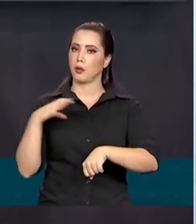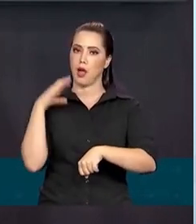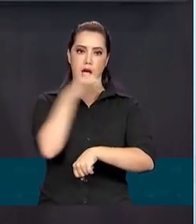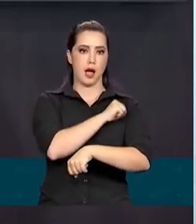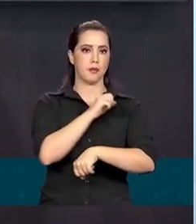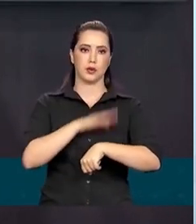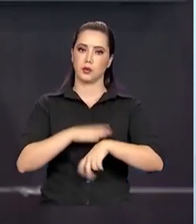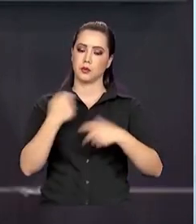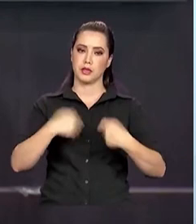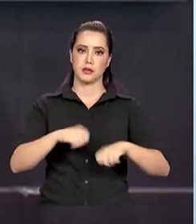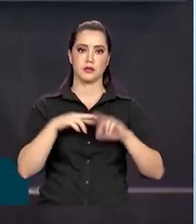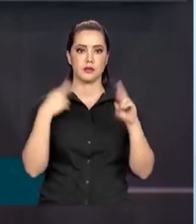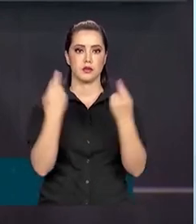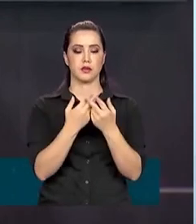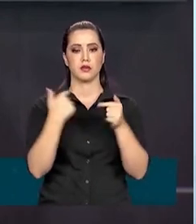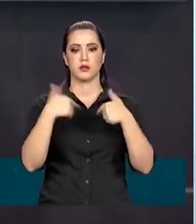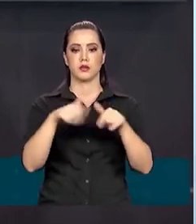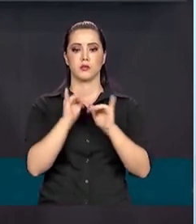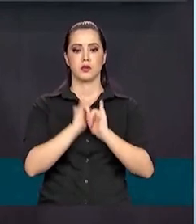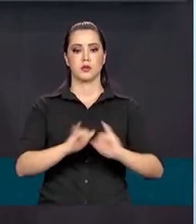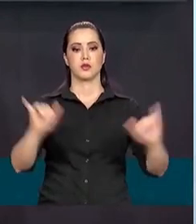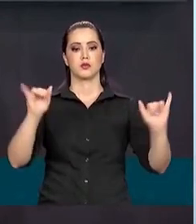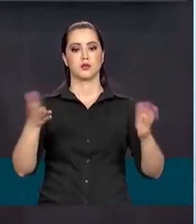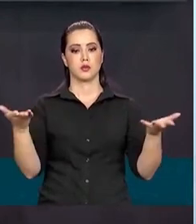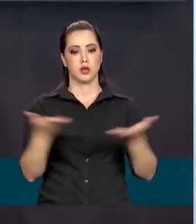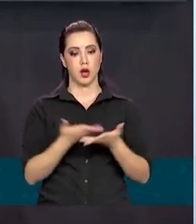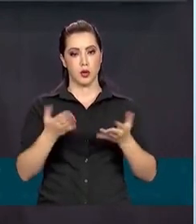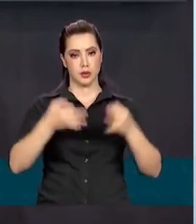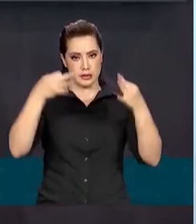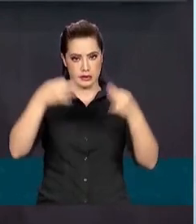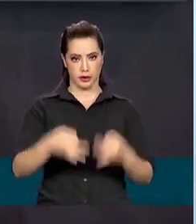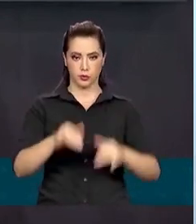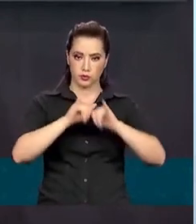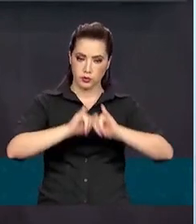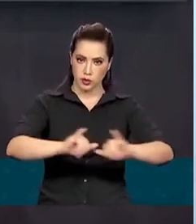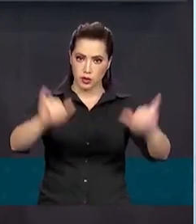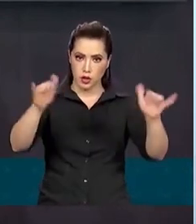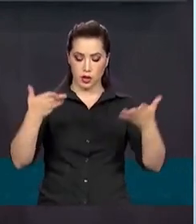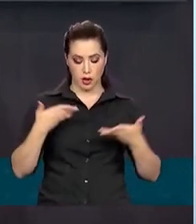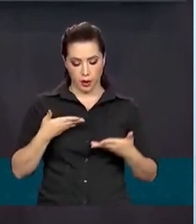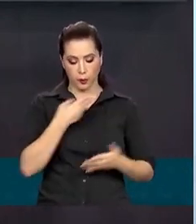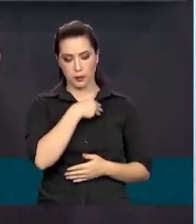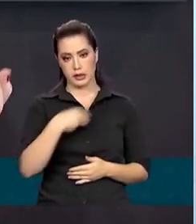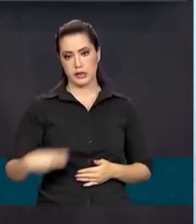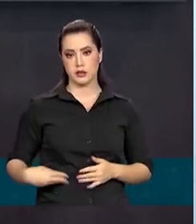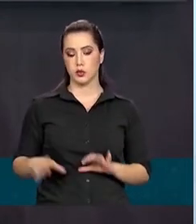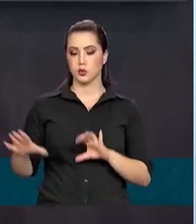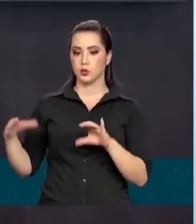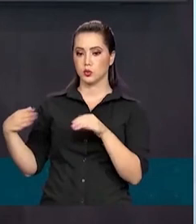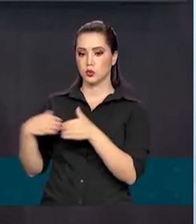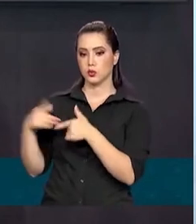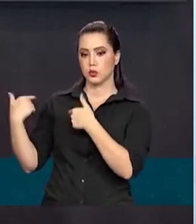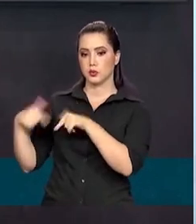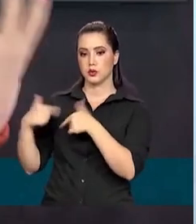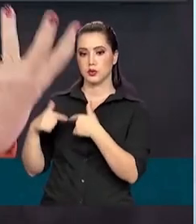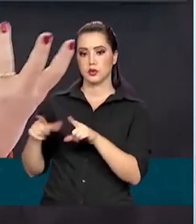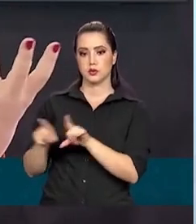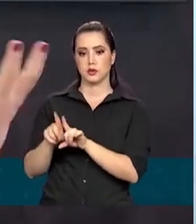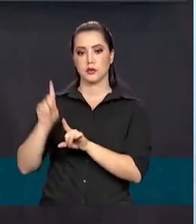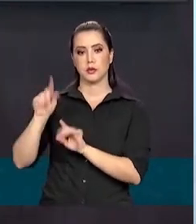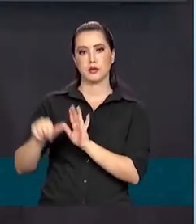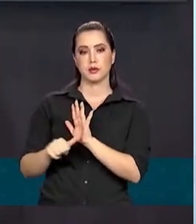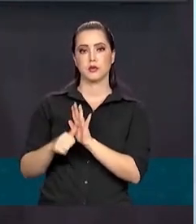a nossa reunião de trabalho com o anúncio que agora eu faço oficialmente como ministra da nossa equipe, que é a